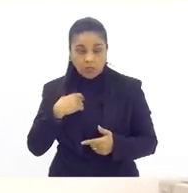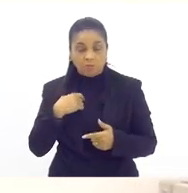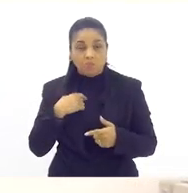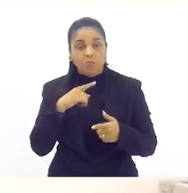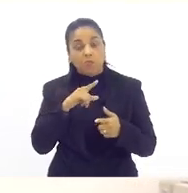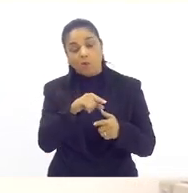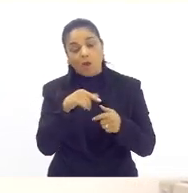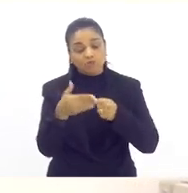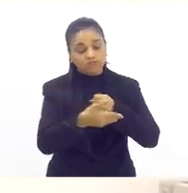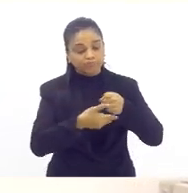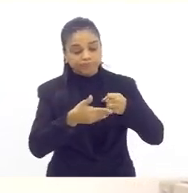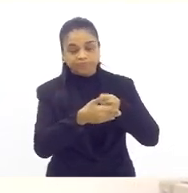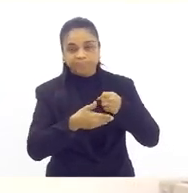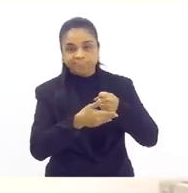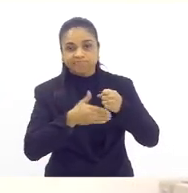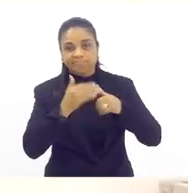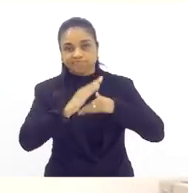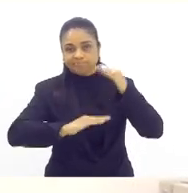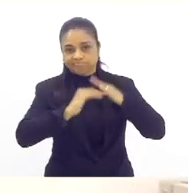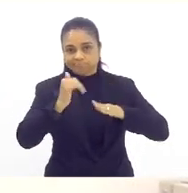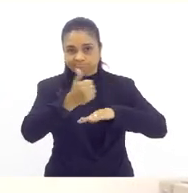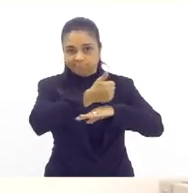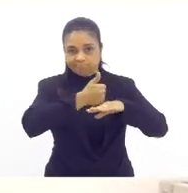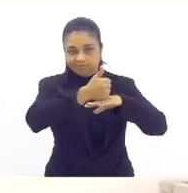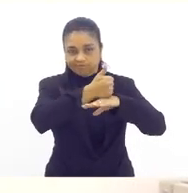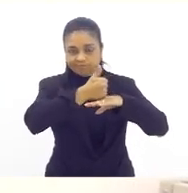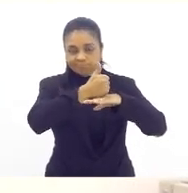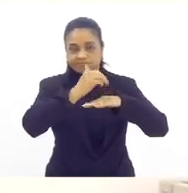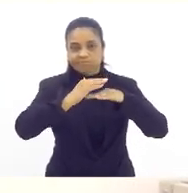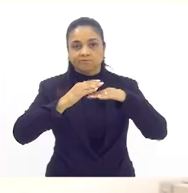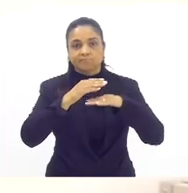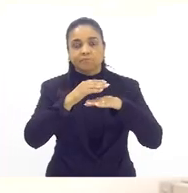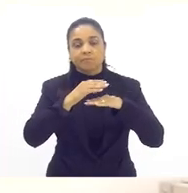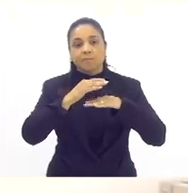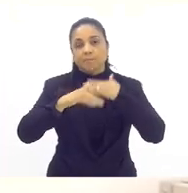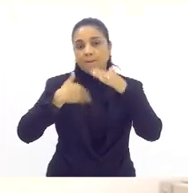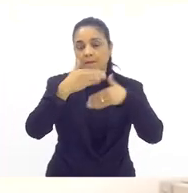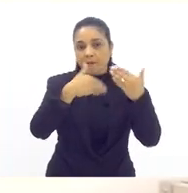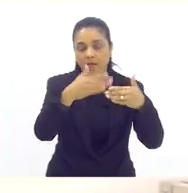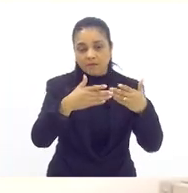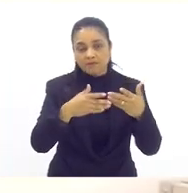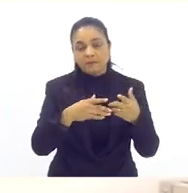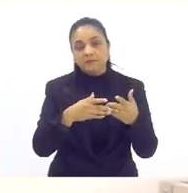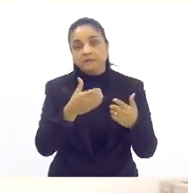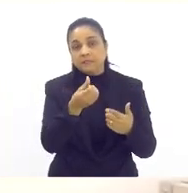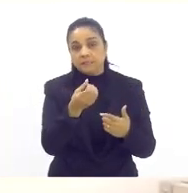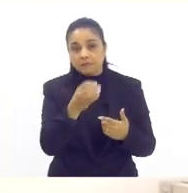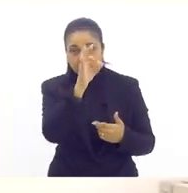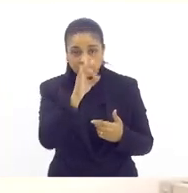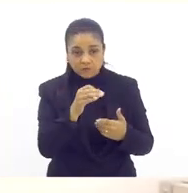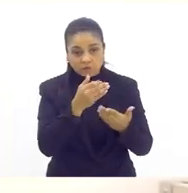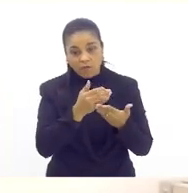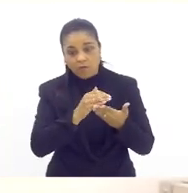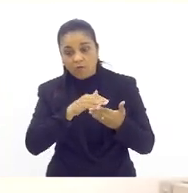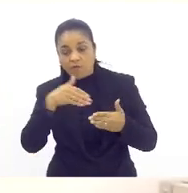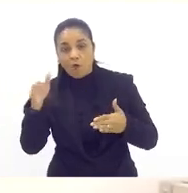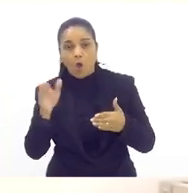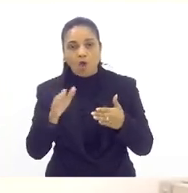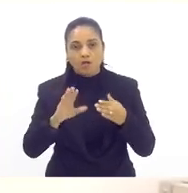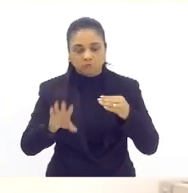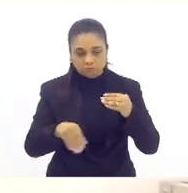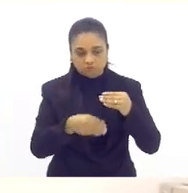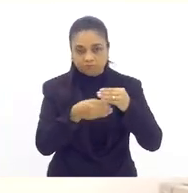plano de carreiras onde 60% dos Servidores estão de fora segundo a proposta do Claudio Castro